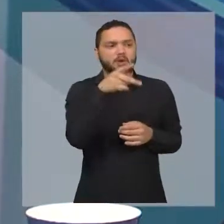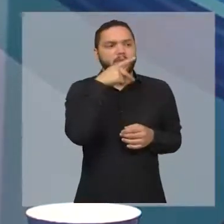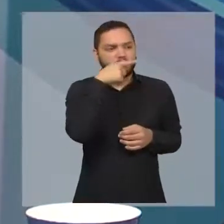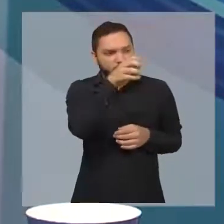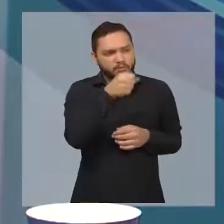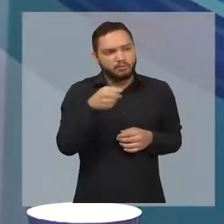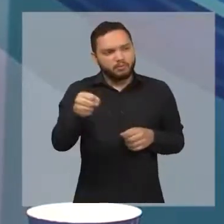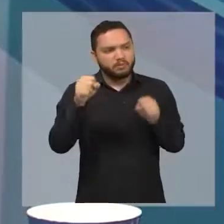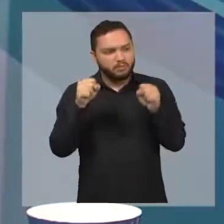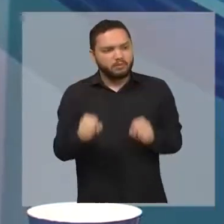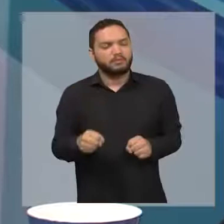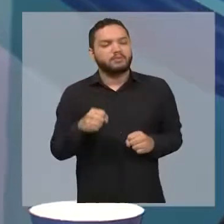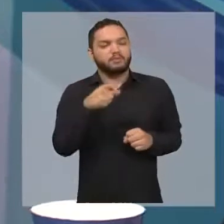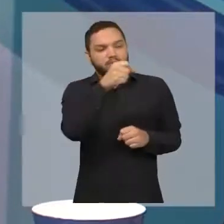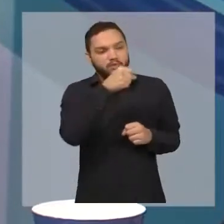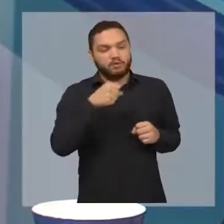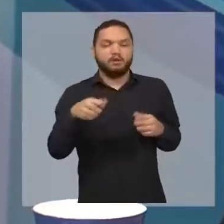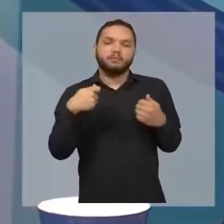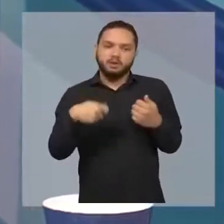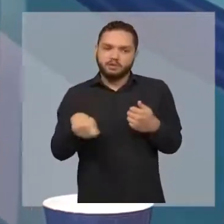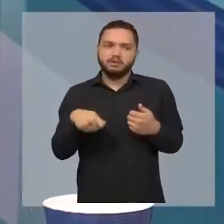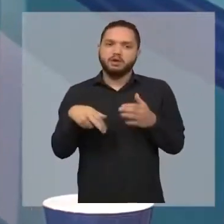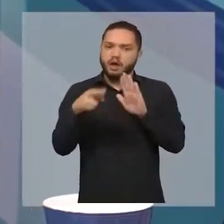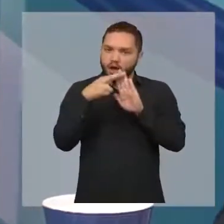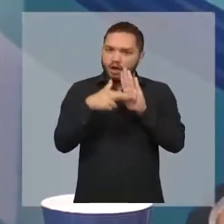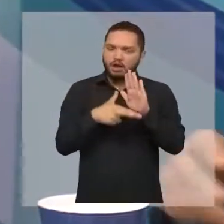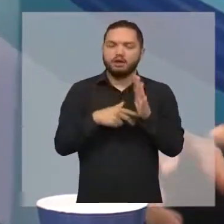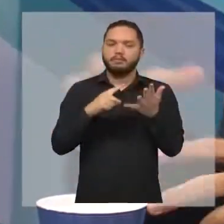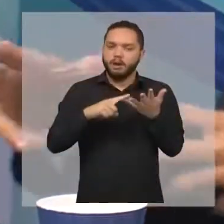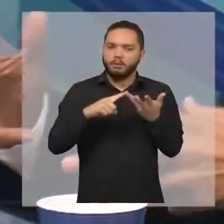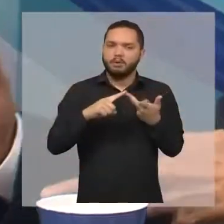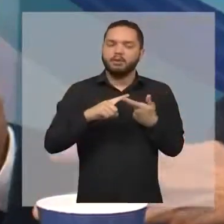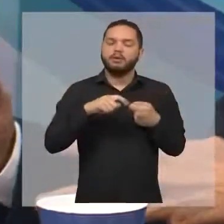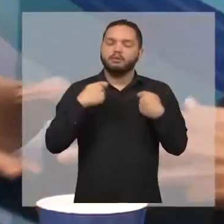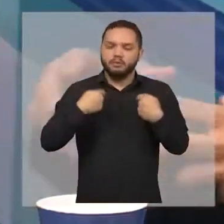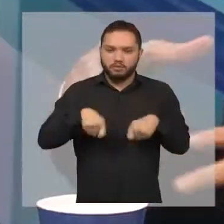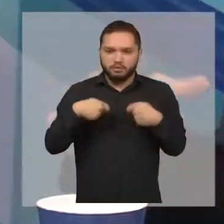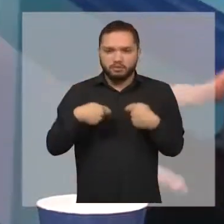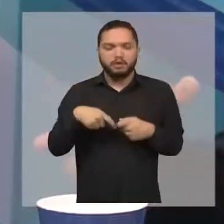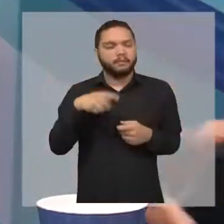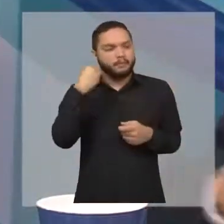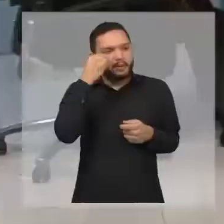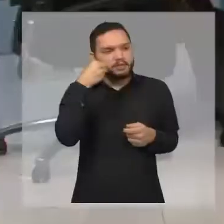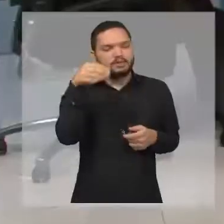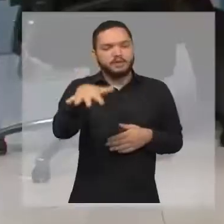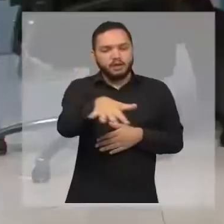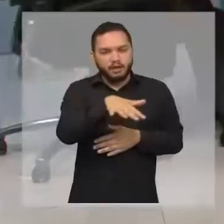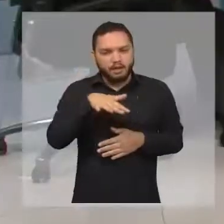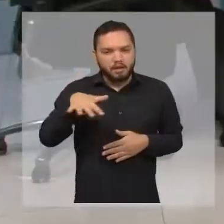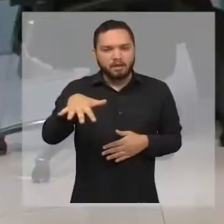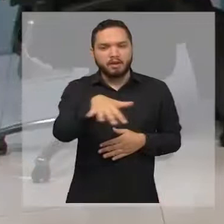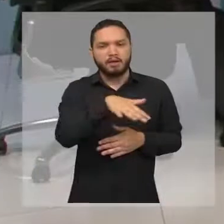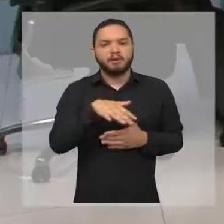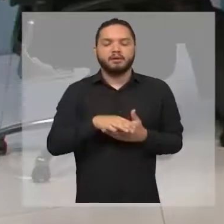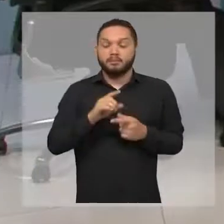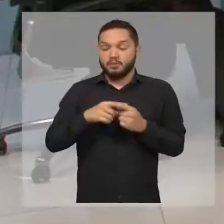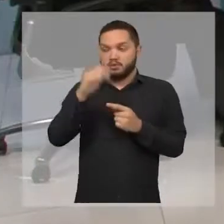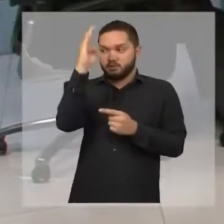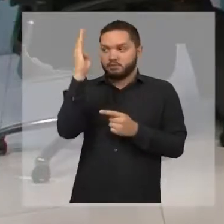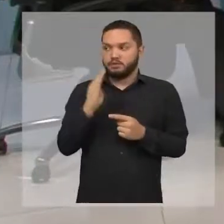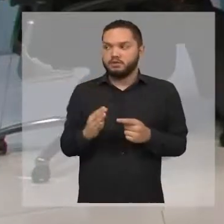com tais condições. Isso, os pré-requisitos. Alguém que tenha uma experiência nessa área. É porque no Brasil a palavra velho quer